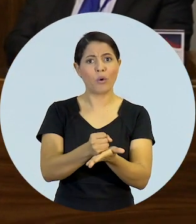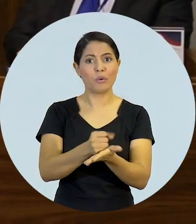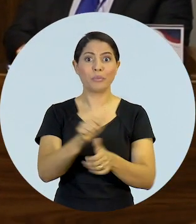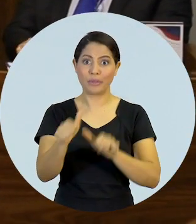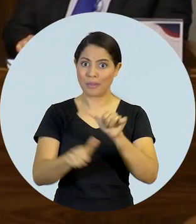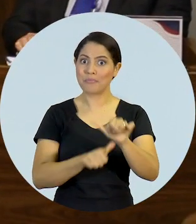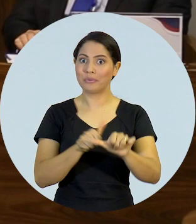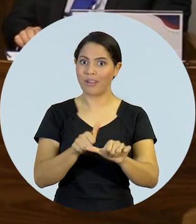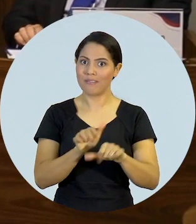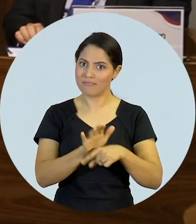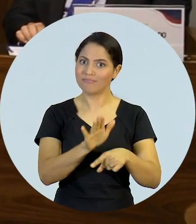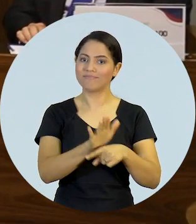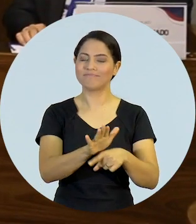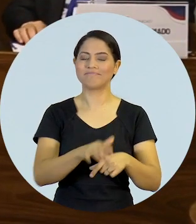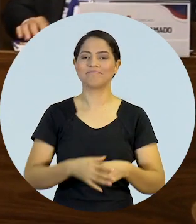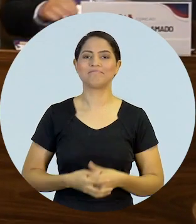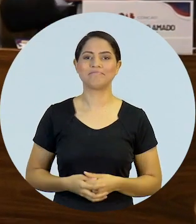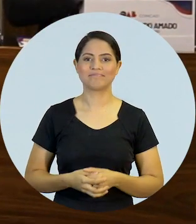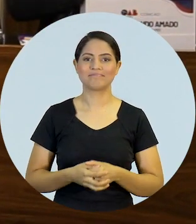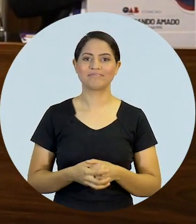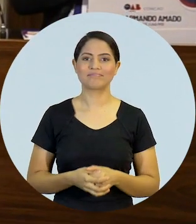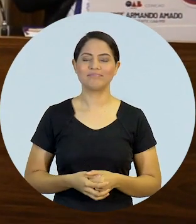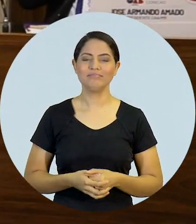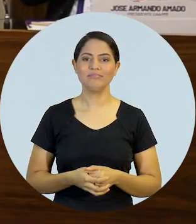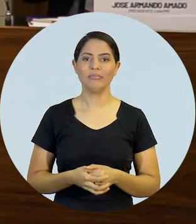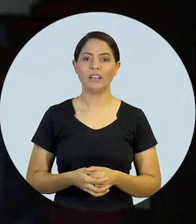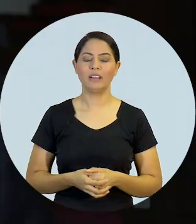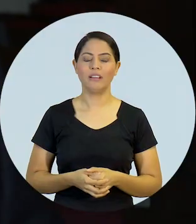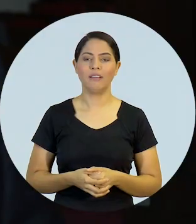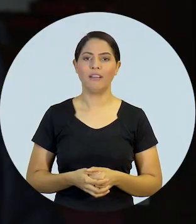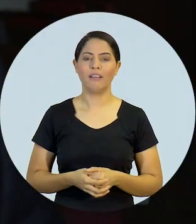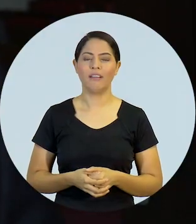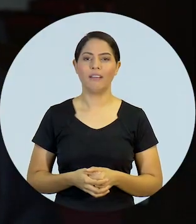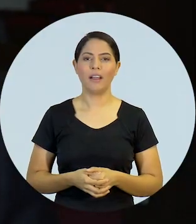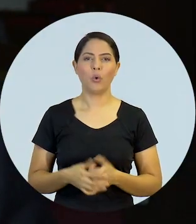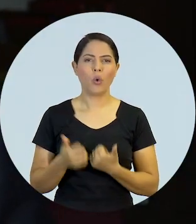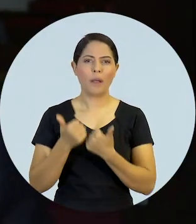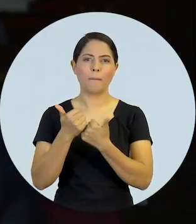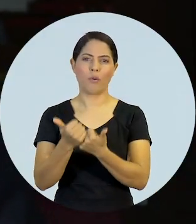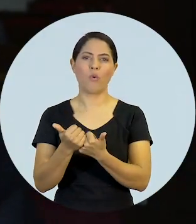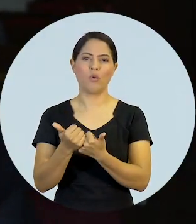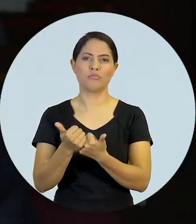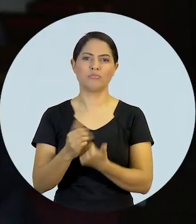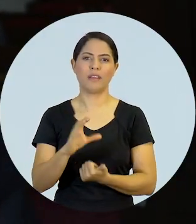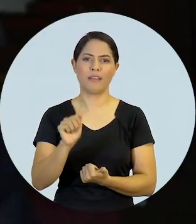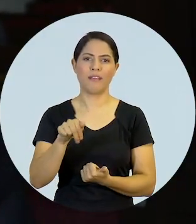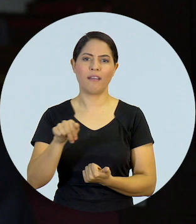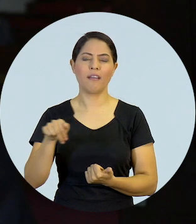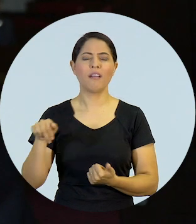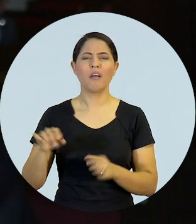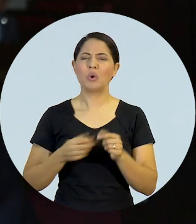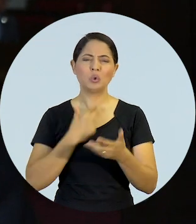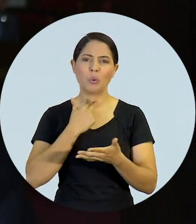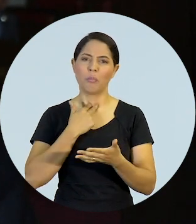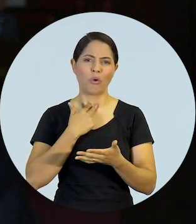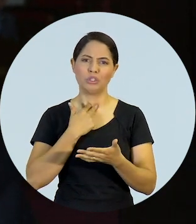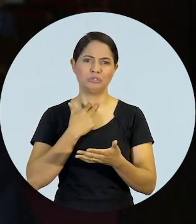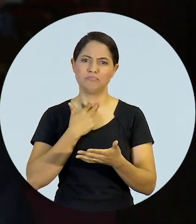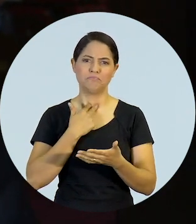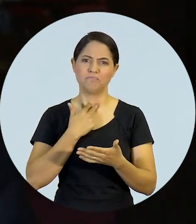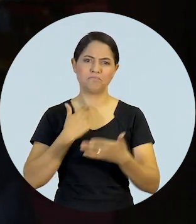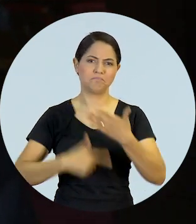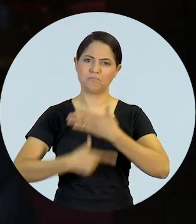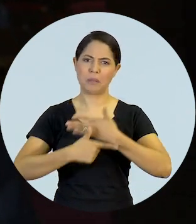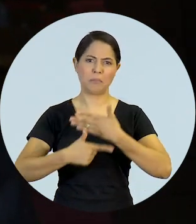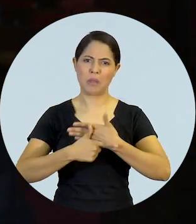de apoio e incentivo para se inserir no mercado de trabalho. A caixa de assistência não pode se furtar